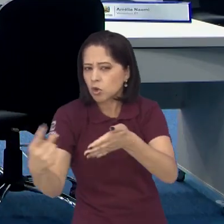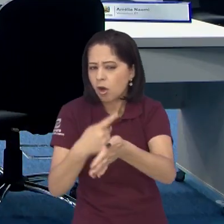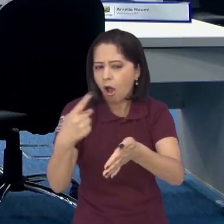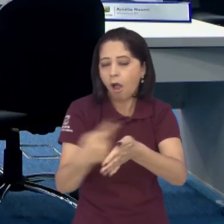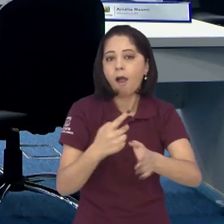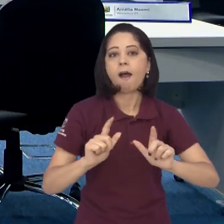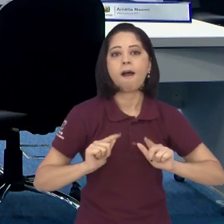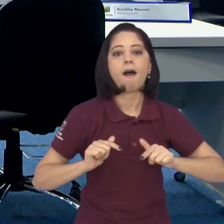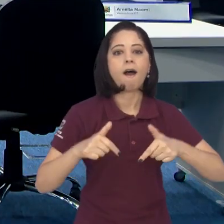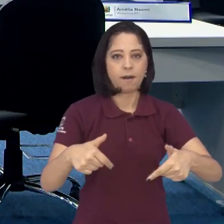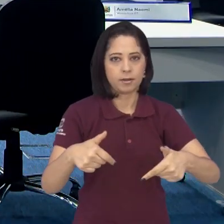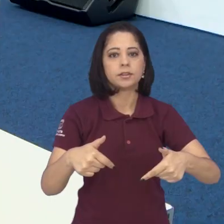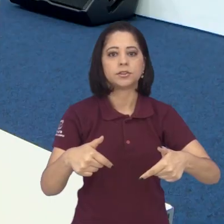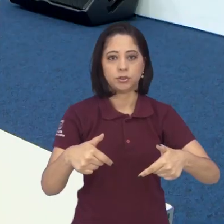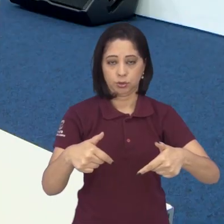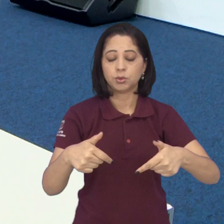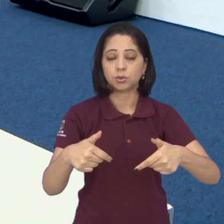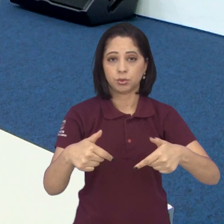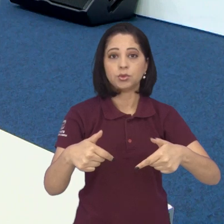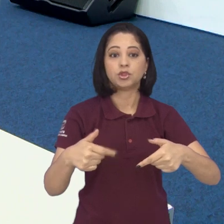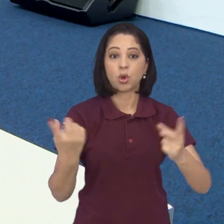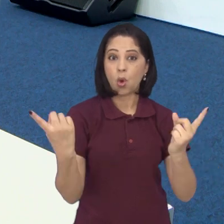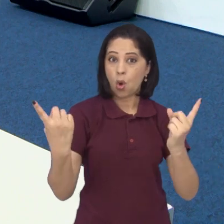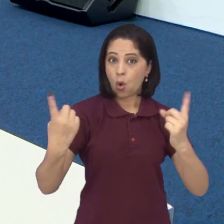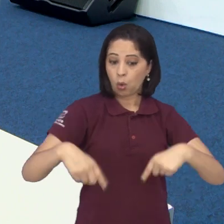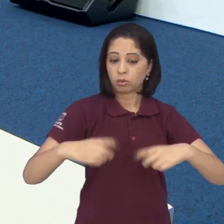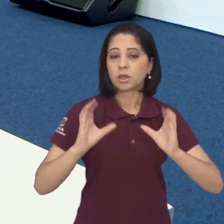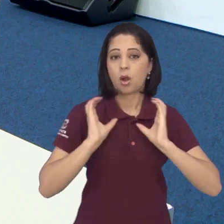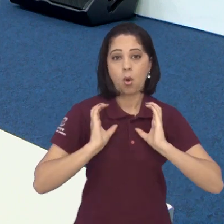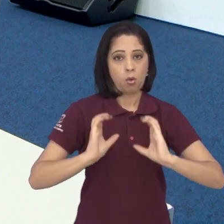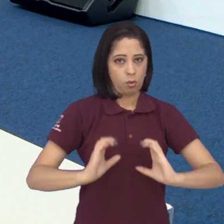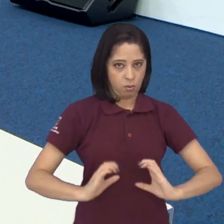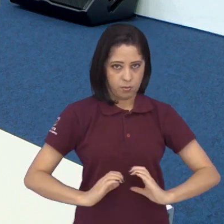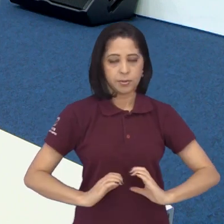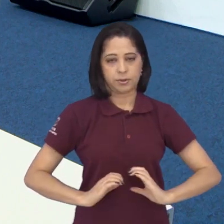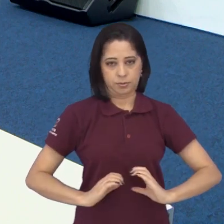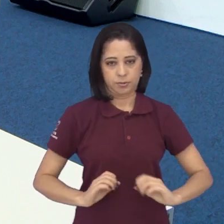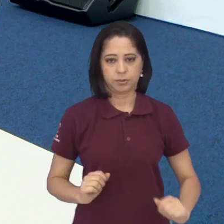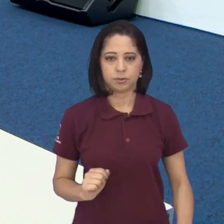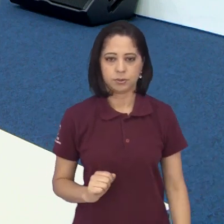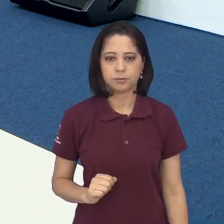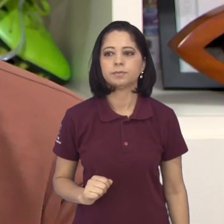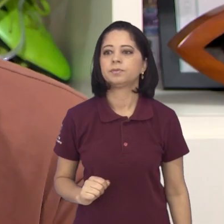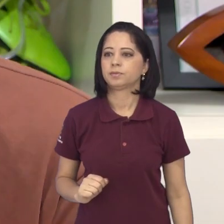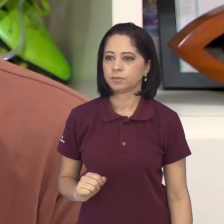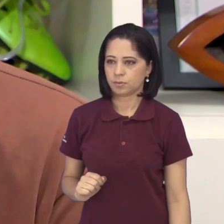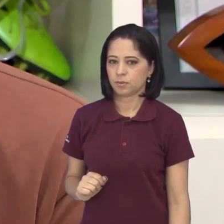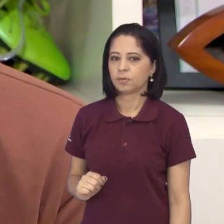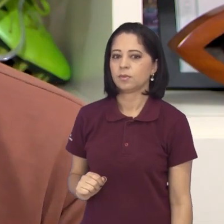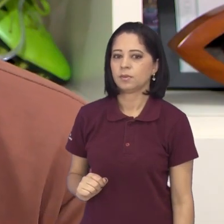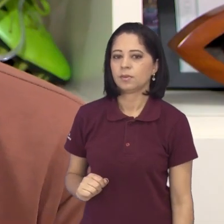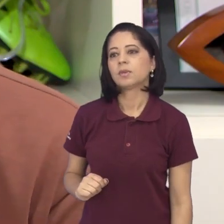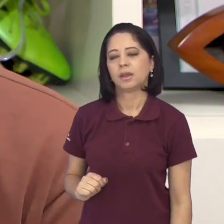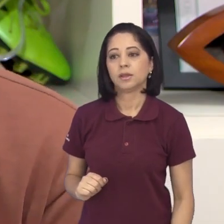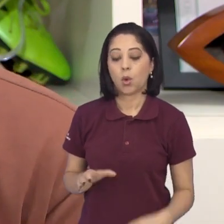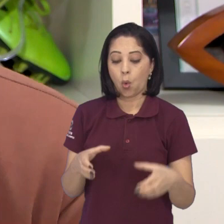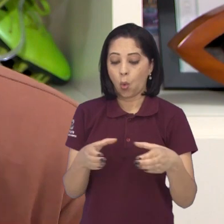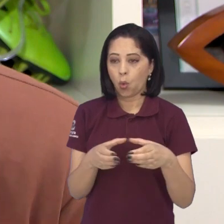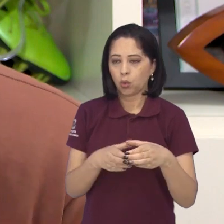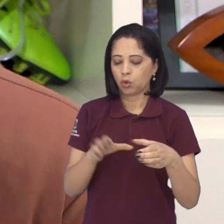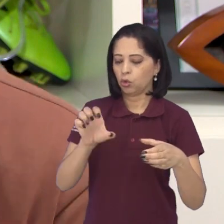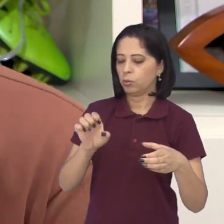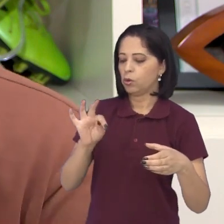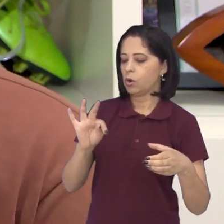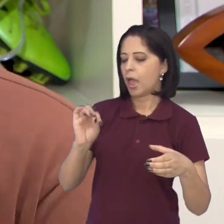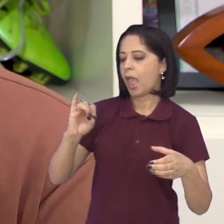parlamentares da Câmara Municipal que vão contra o comportamento esperado por quem ocupa o cargo. A função, como o